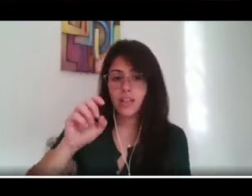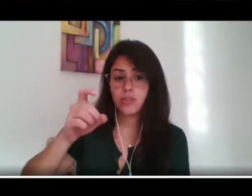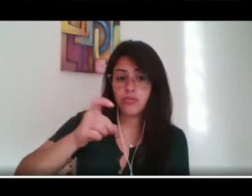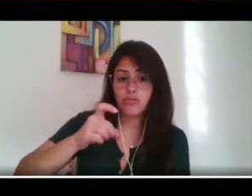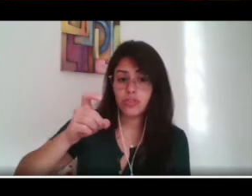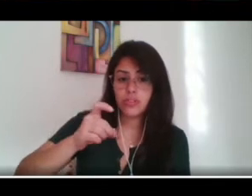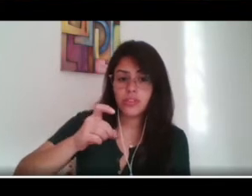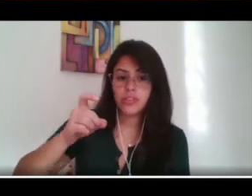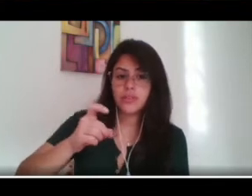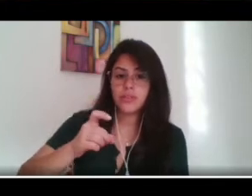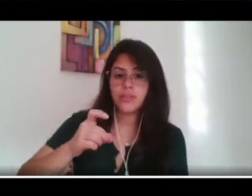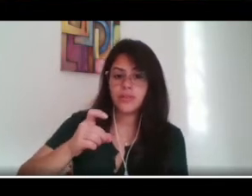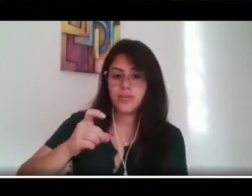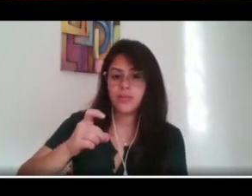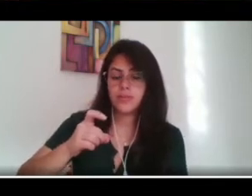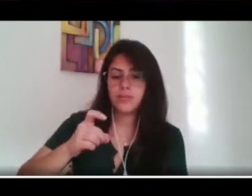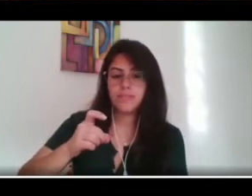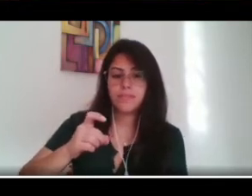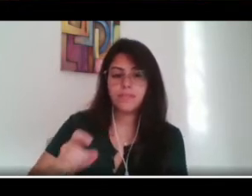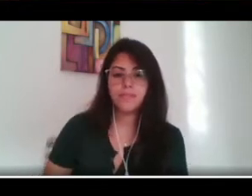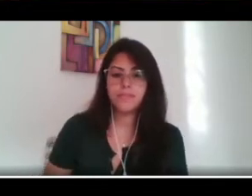eu fiz a conta aqui para andar rápido,